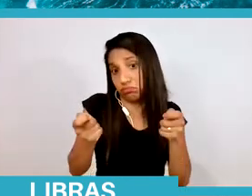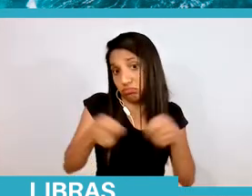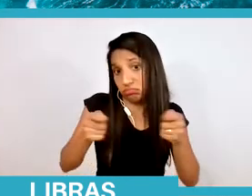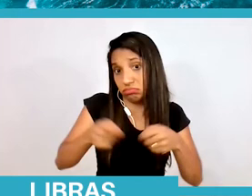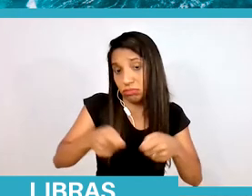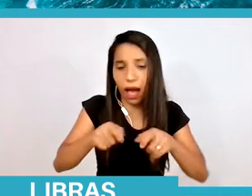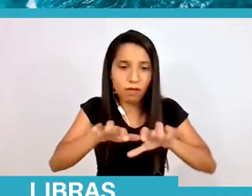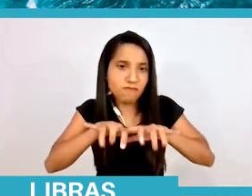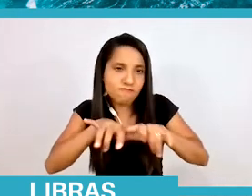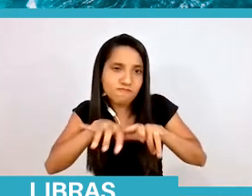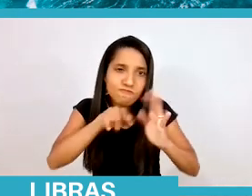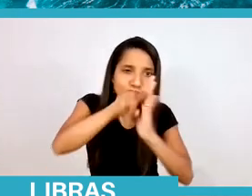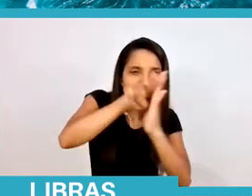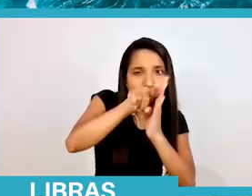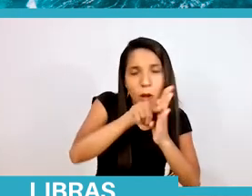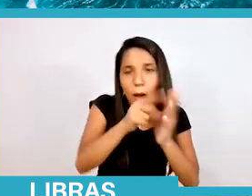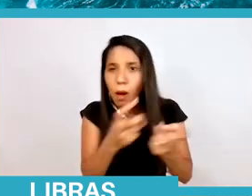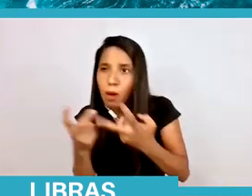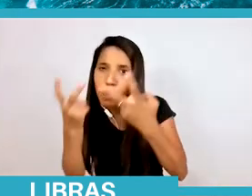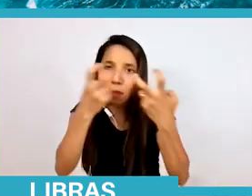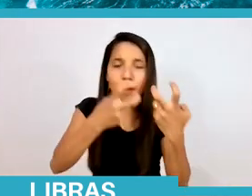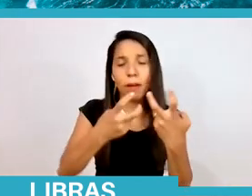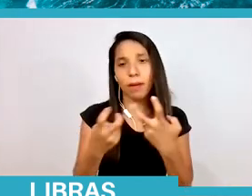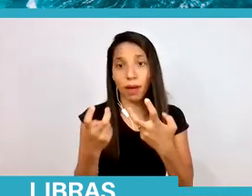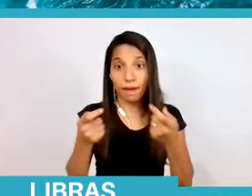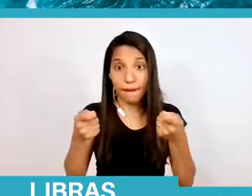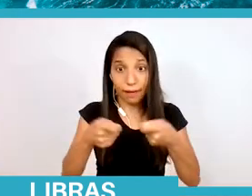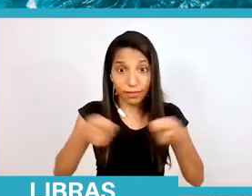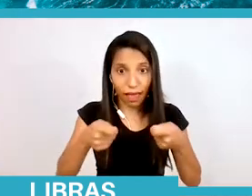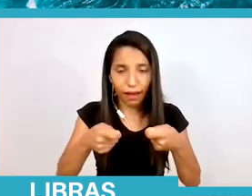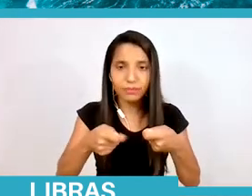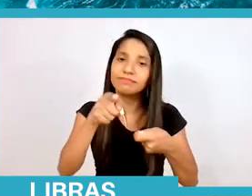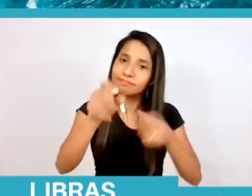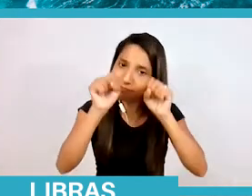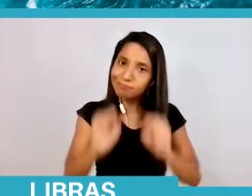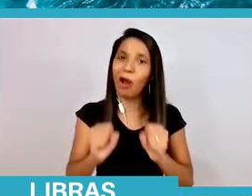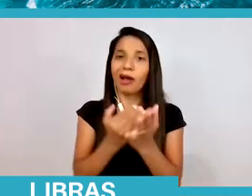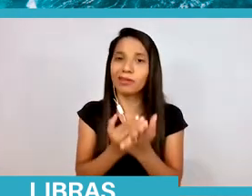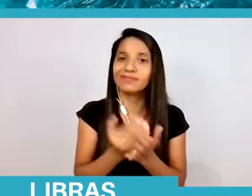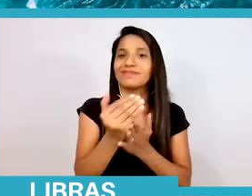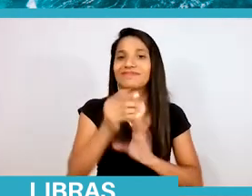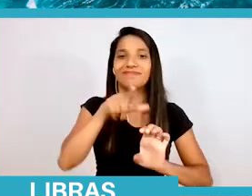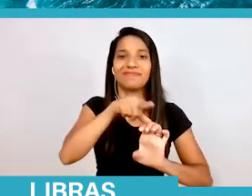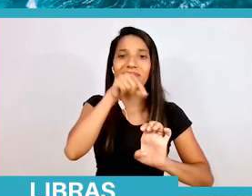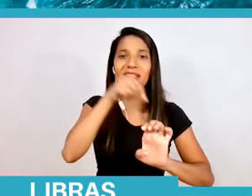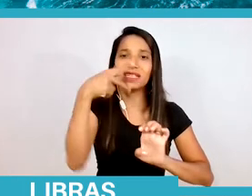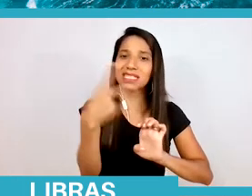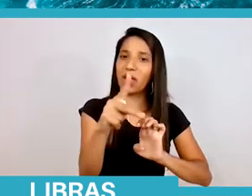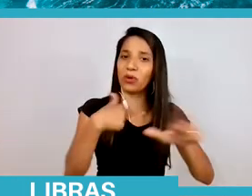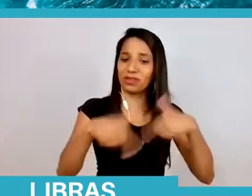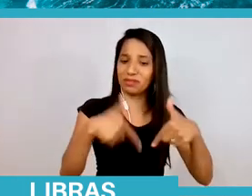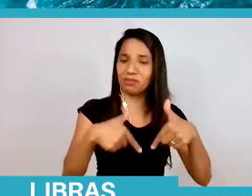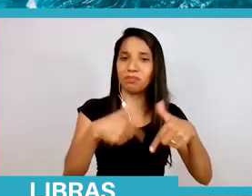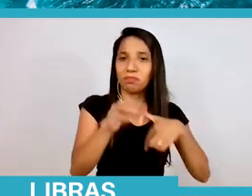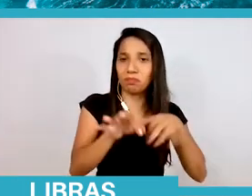começar a tentar fazer algumas validações, algumas pesquisas na internet, você já consegue começar a empreender. Então, hoje, você